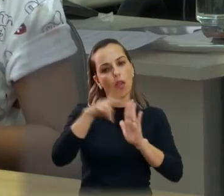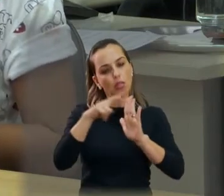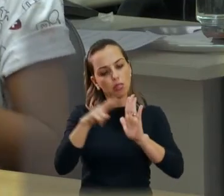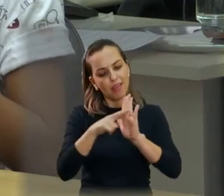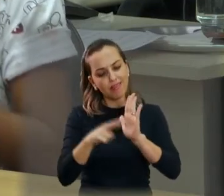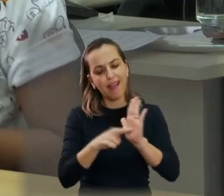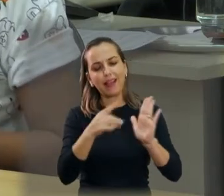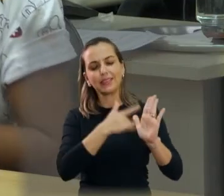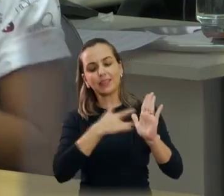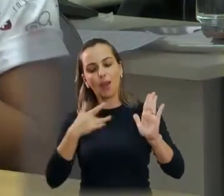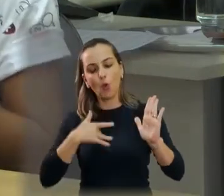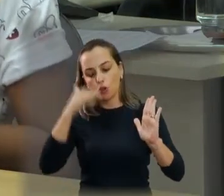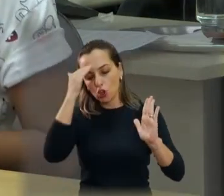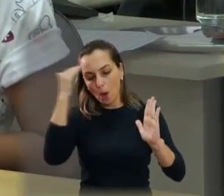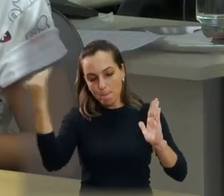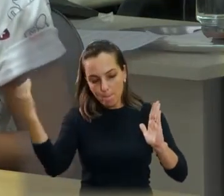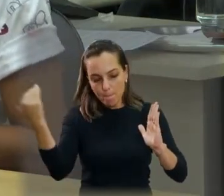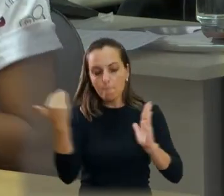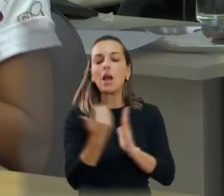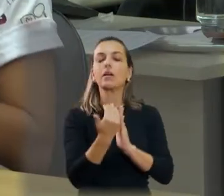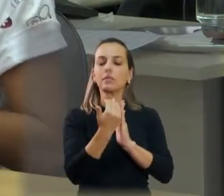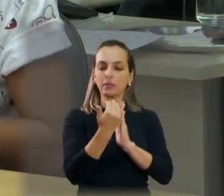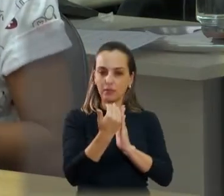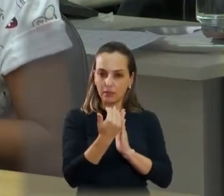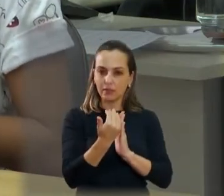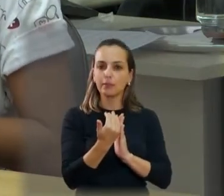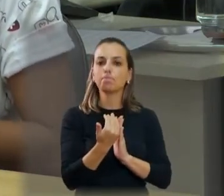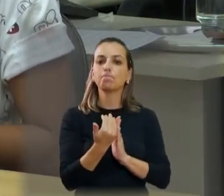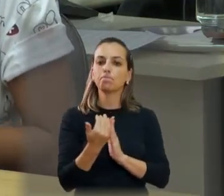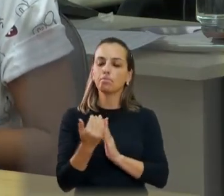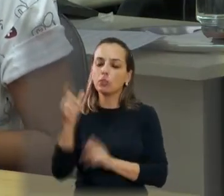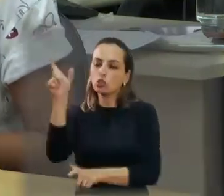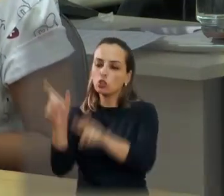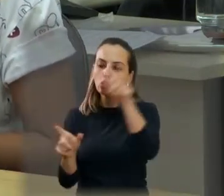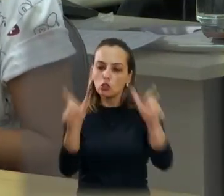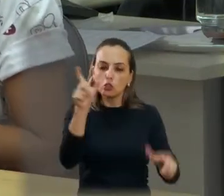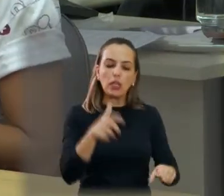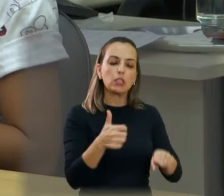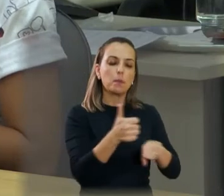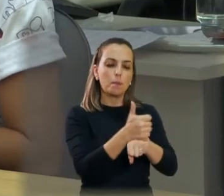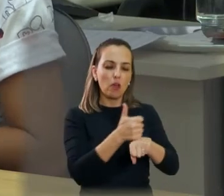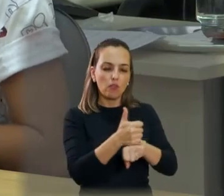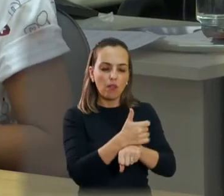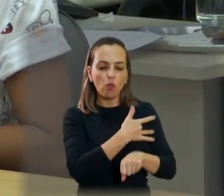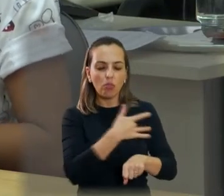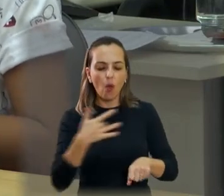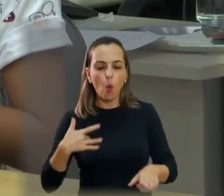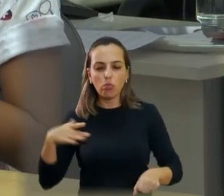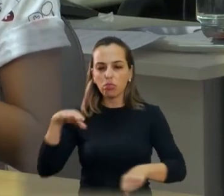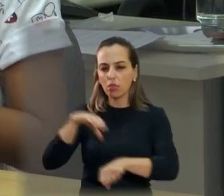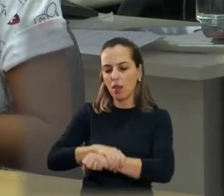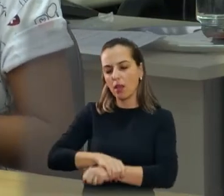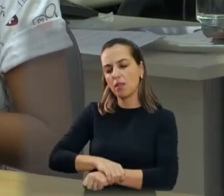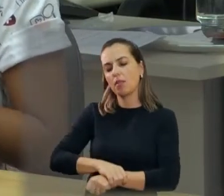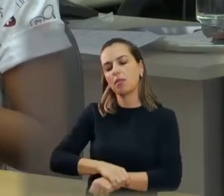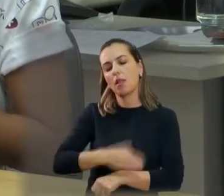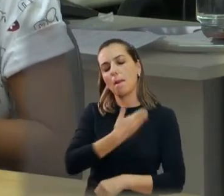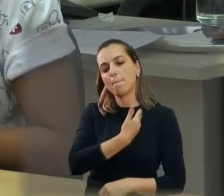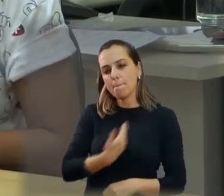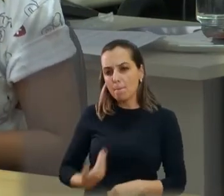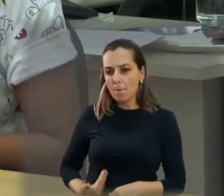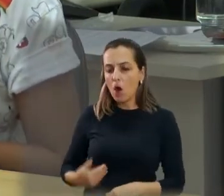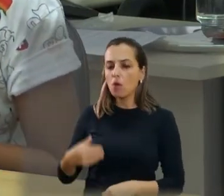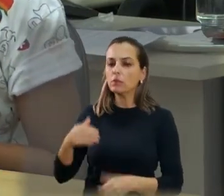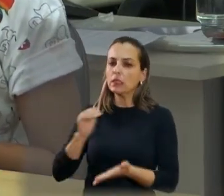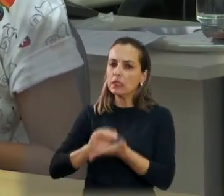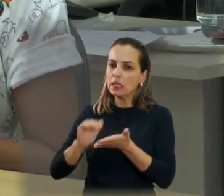medidas pré-estabelecidas pelo decreto, todos os profissionais de saúde, os profissionais de segurança pública, da Secretaria Municipal de Assistência